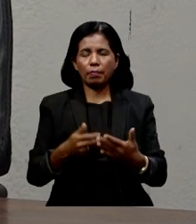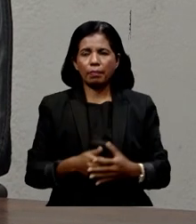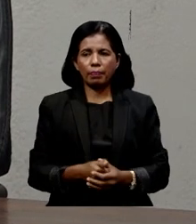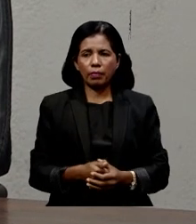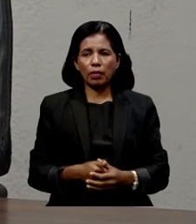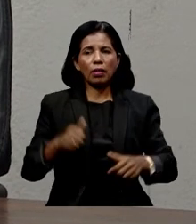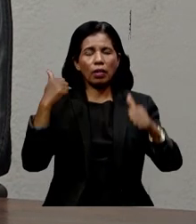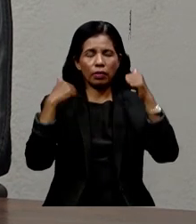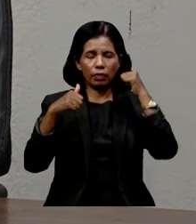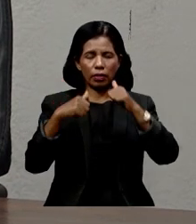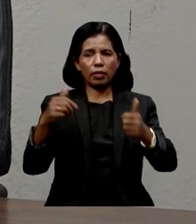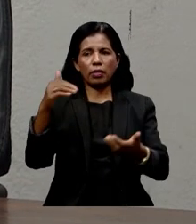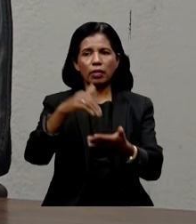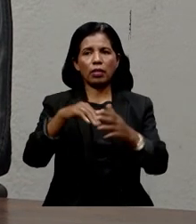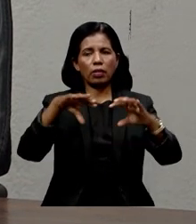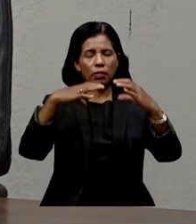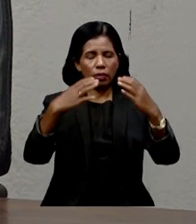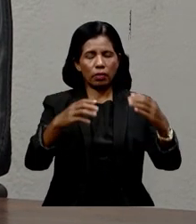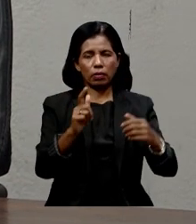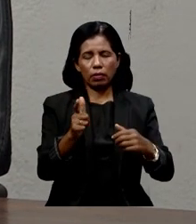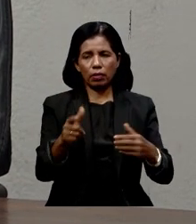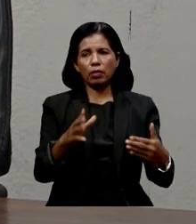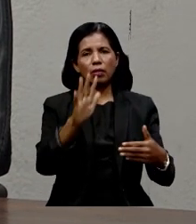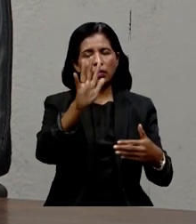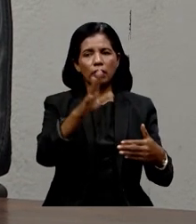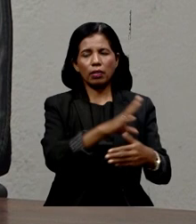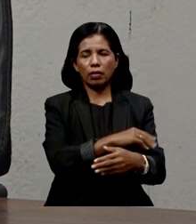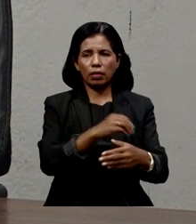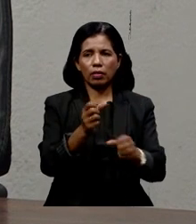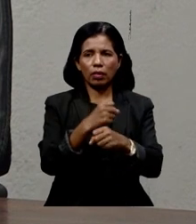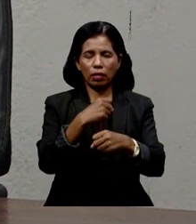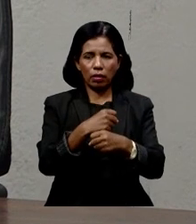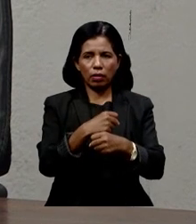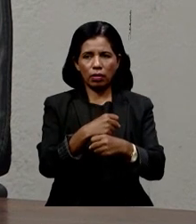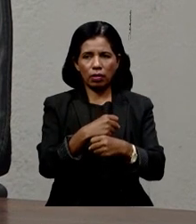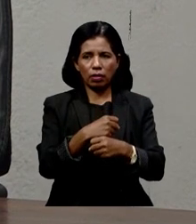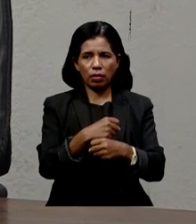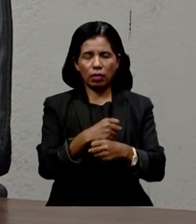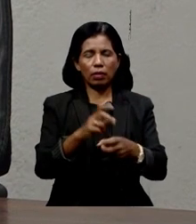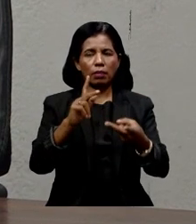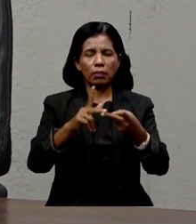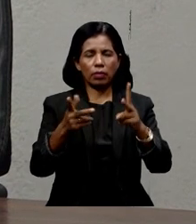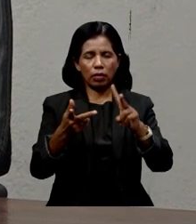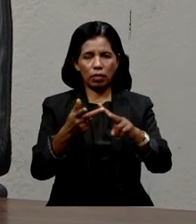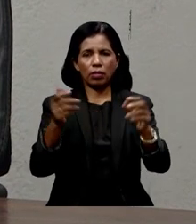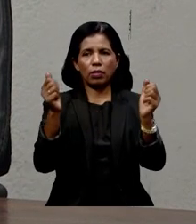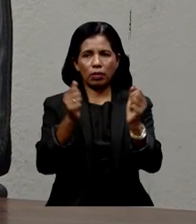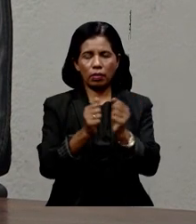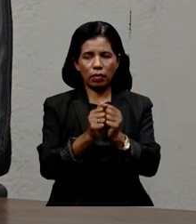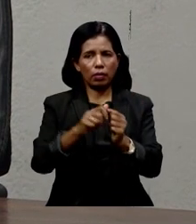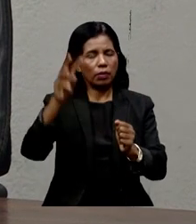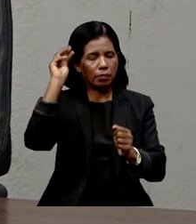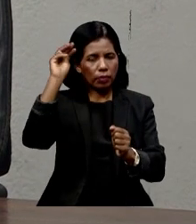a atividade né, Comitê Orientador 25 se halau em parceria com o